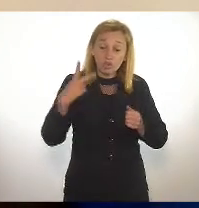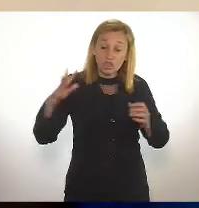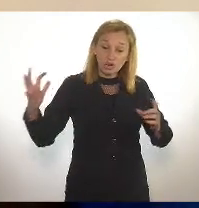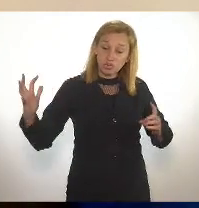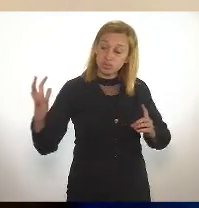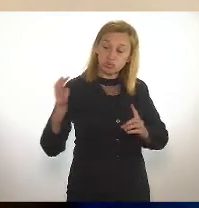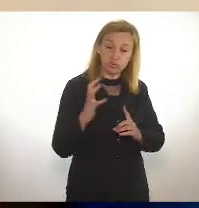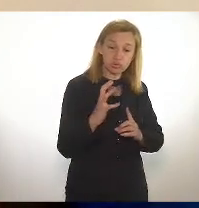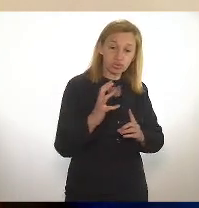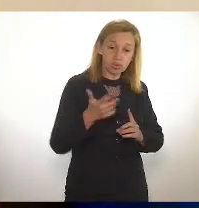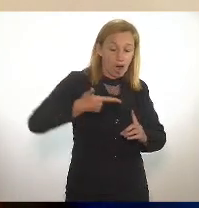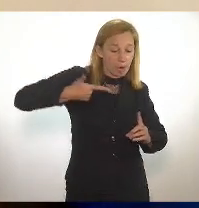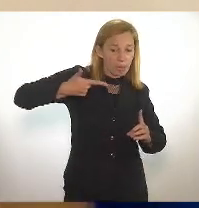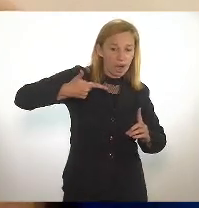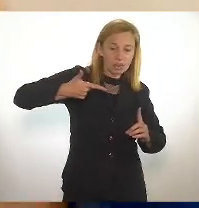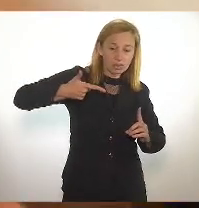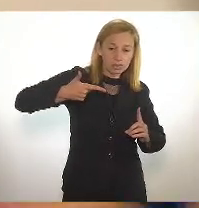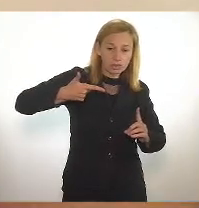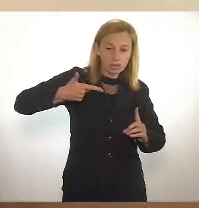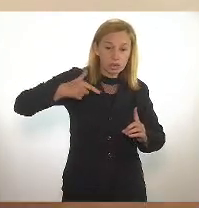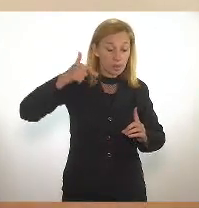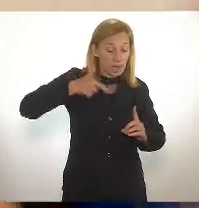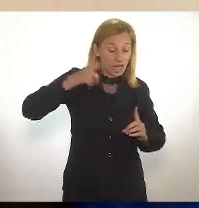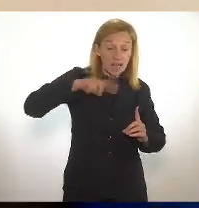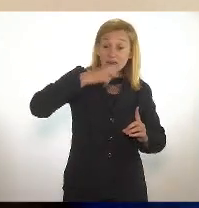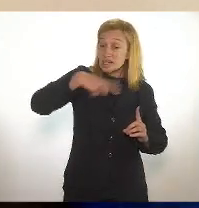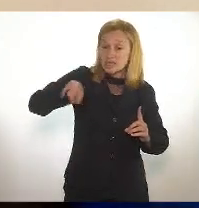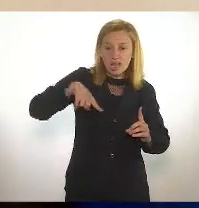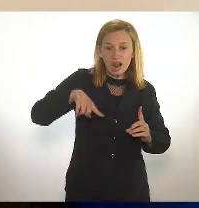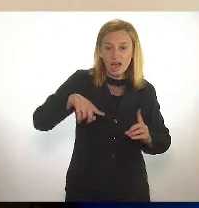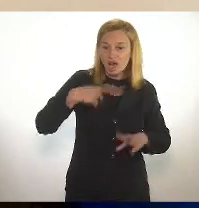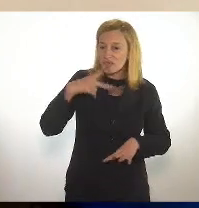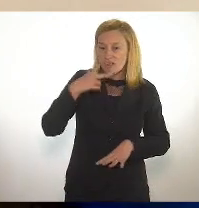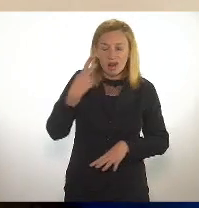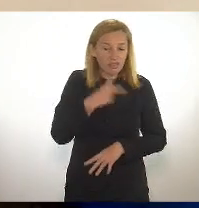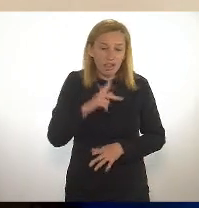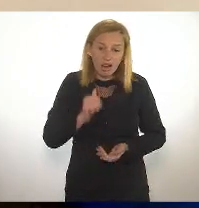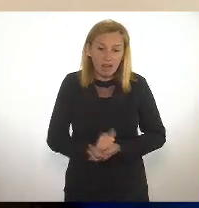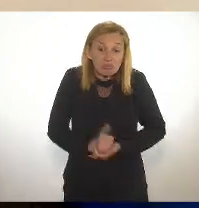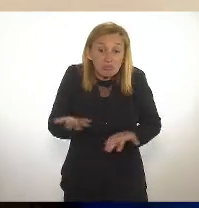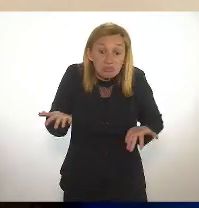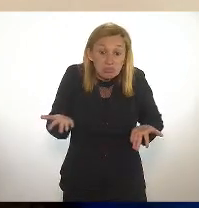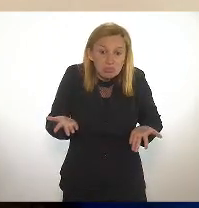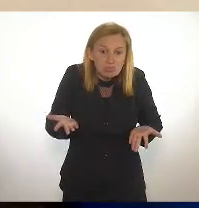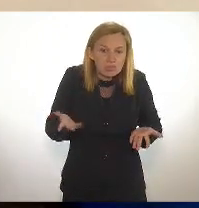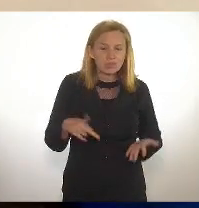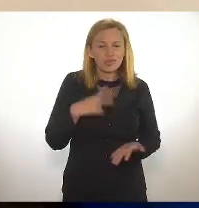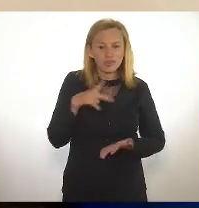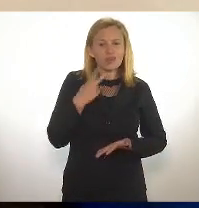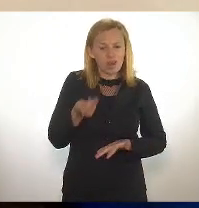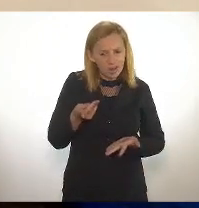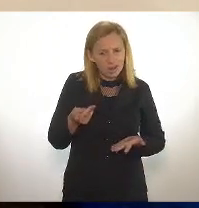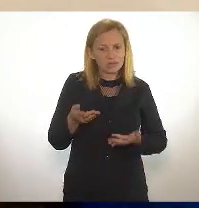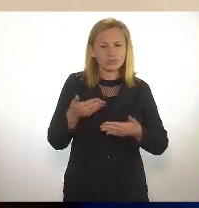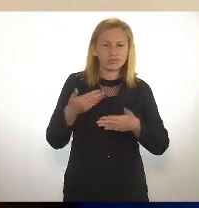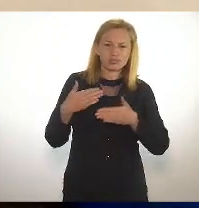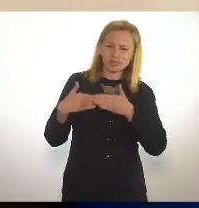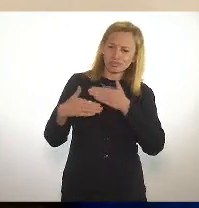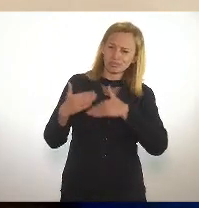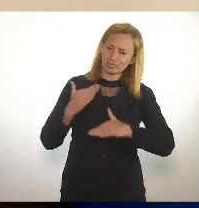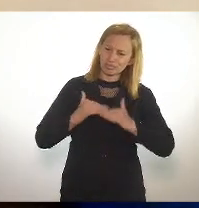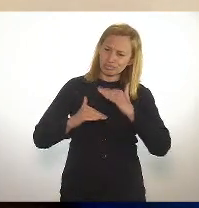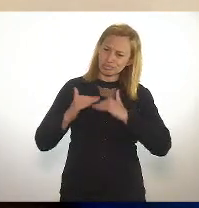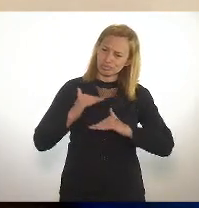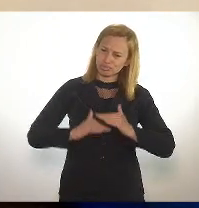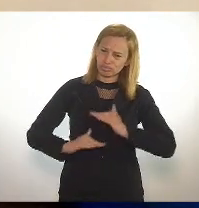Trump armados, fazendo com que ela tivesse que cancelar o discurso, a agenda dela. Então, a gente está falando de um retrocesso muito grande.